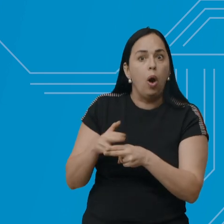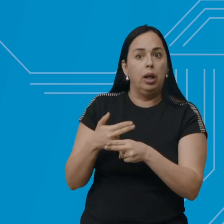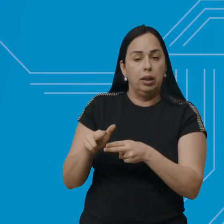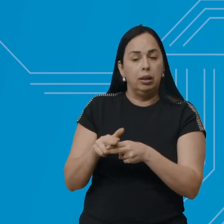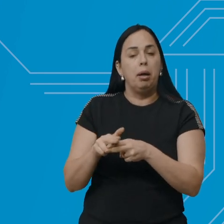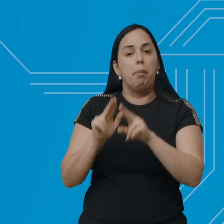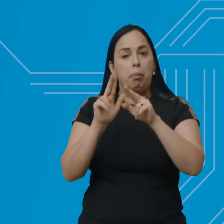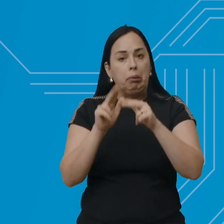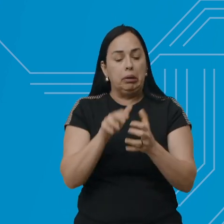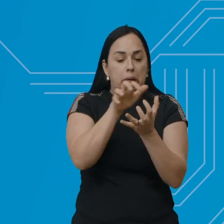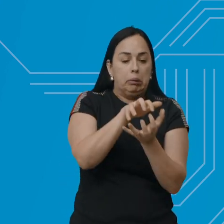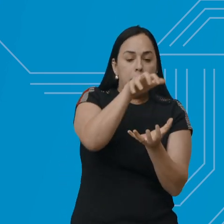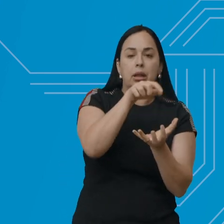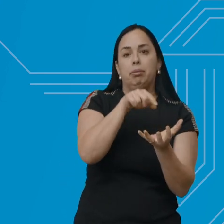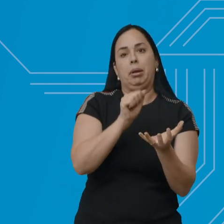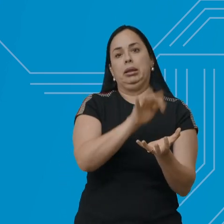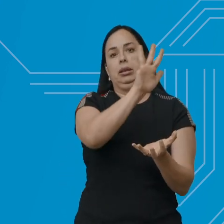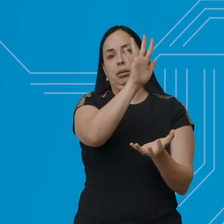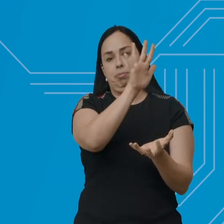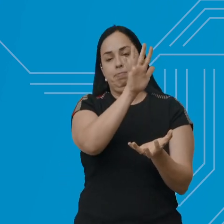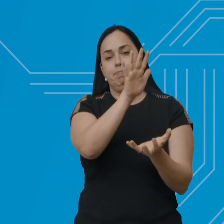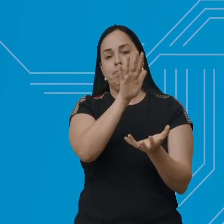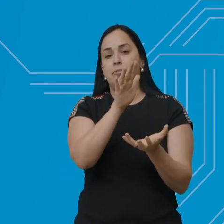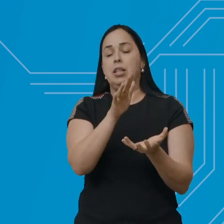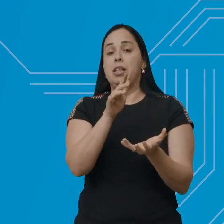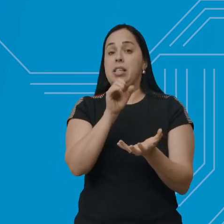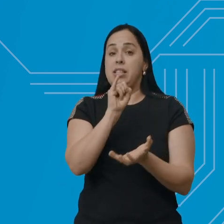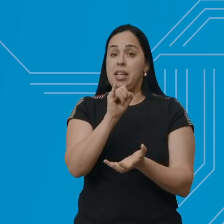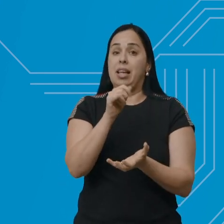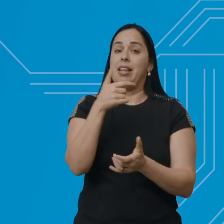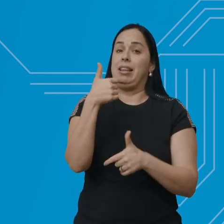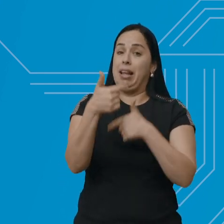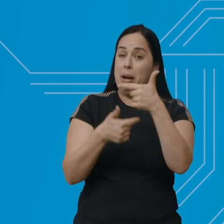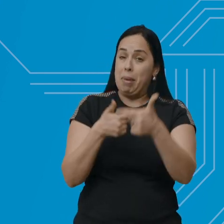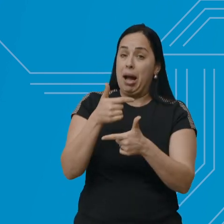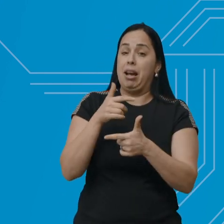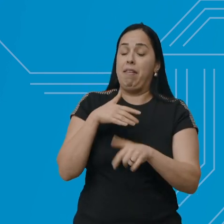últimos 12 meses deve encarecer os ovos de chocolate.